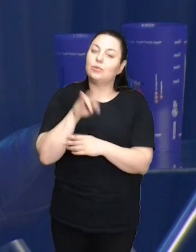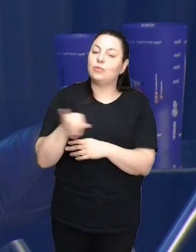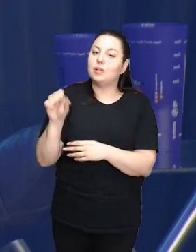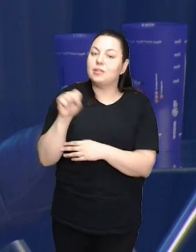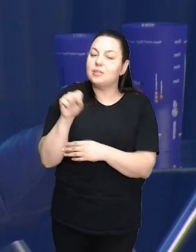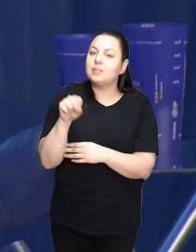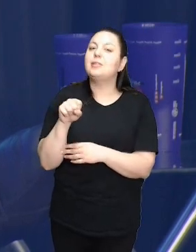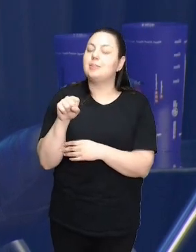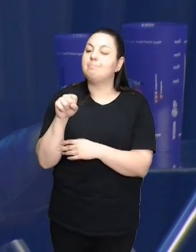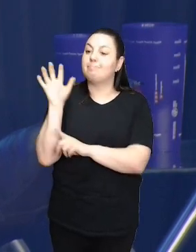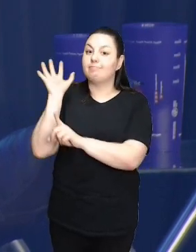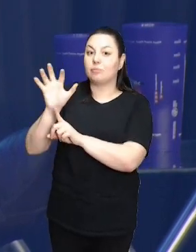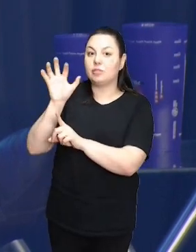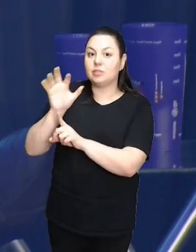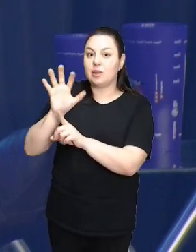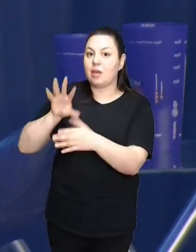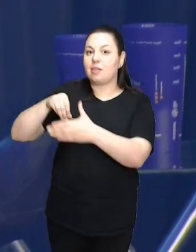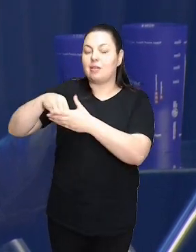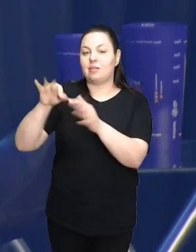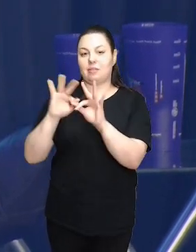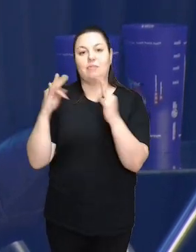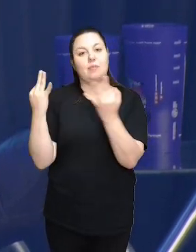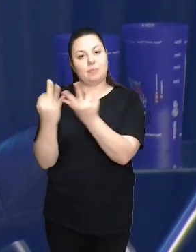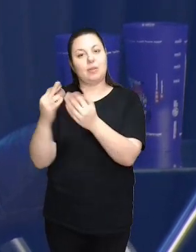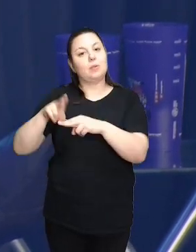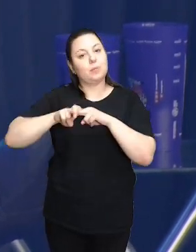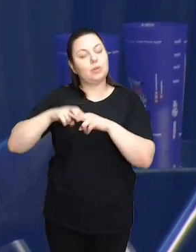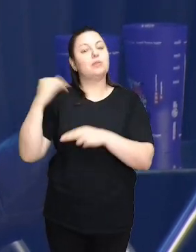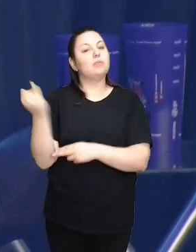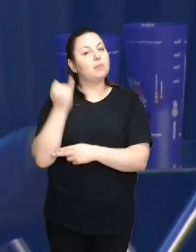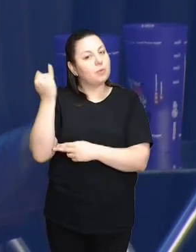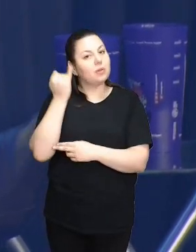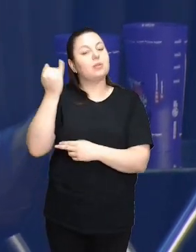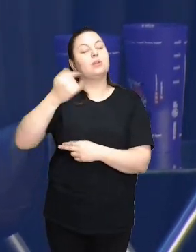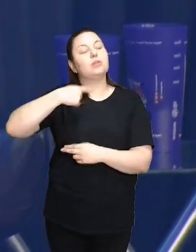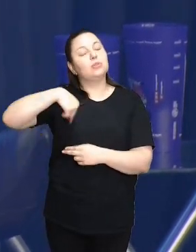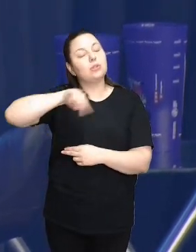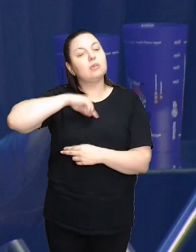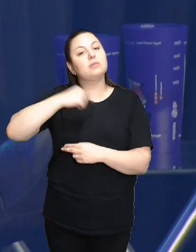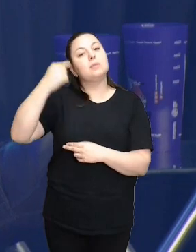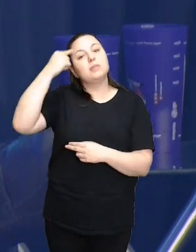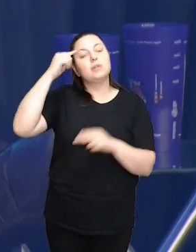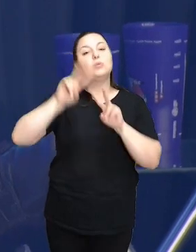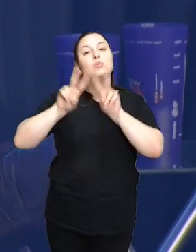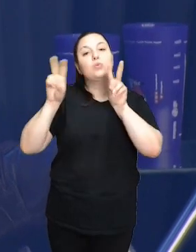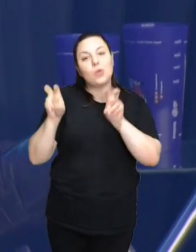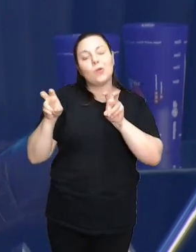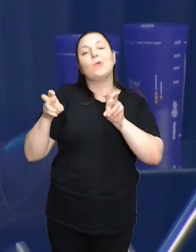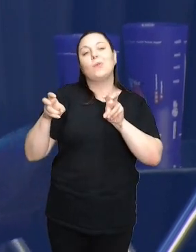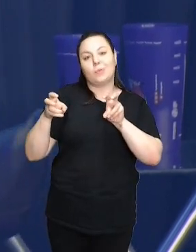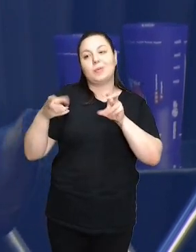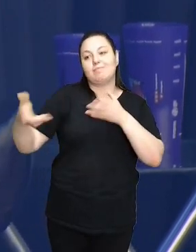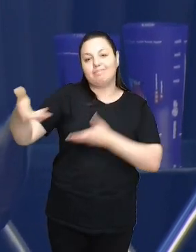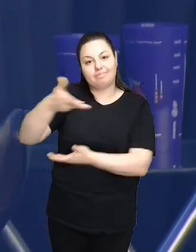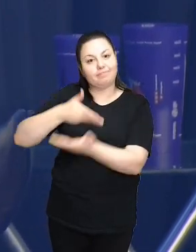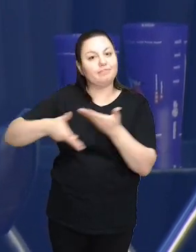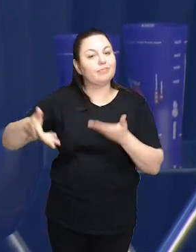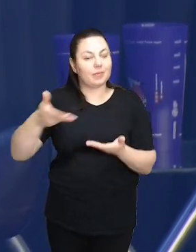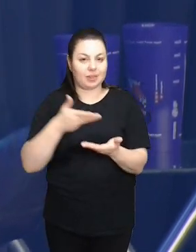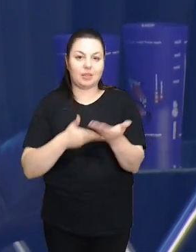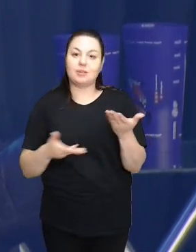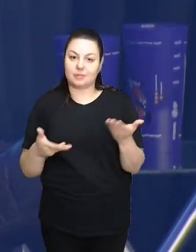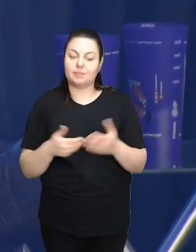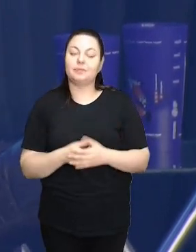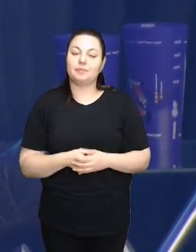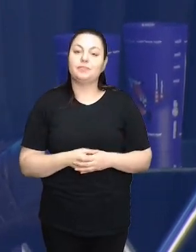ambiente familiar, e há necessidade dessa interação. Toda vez que nós falarmos de meio ambiente digital, é importante que nós pensemos, então,